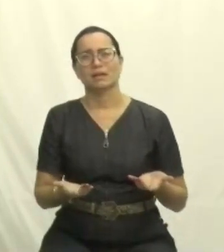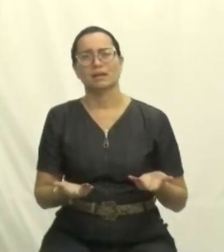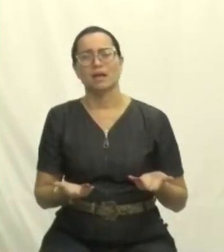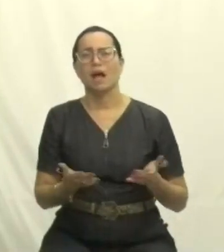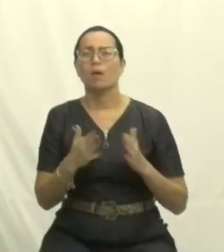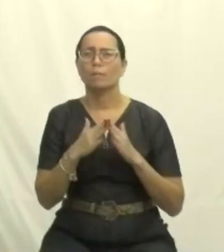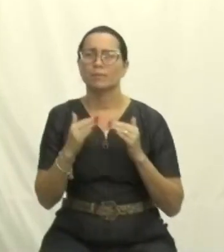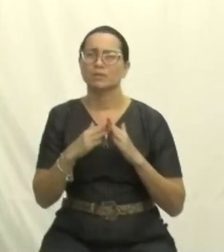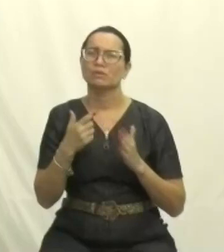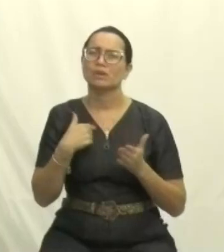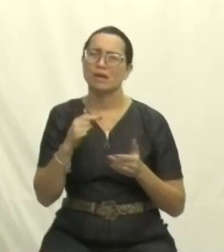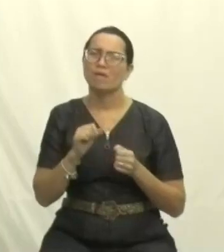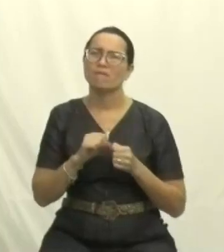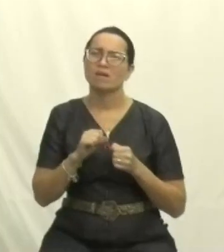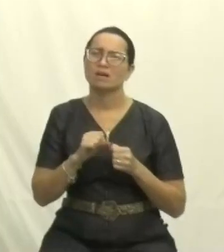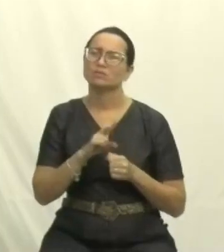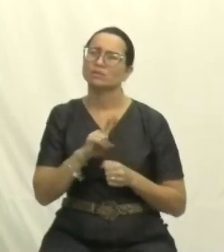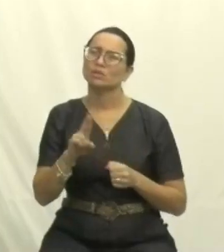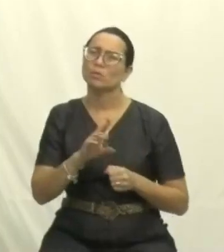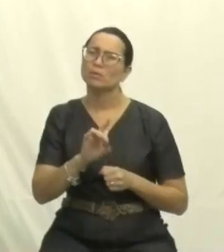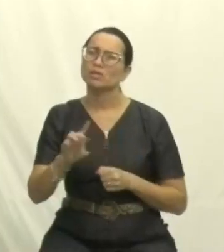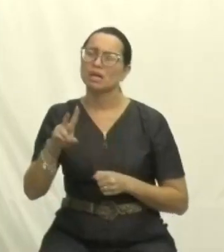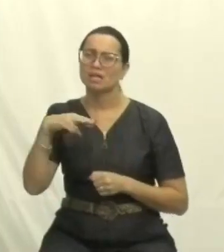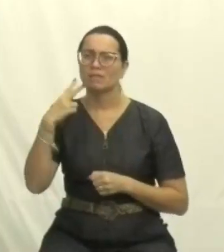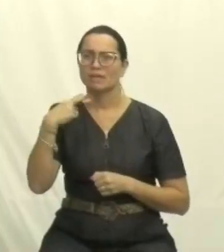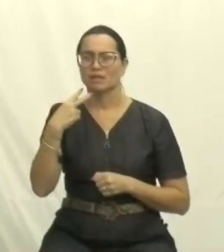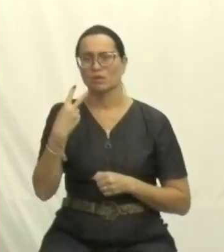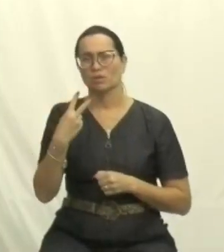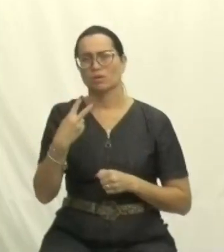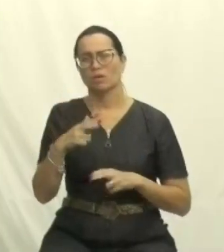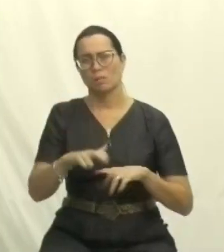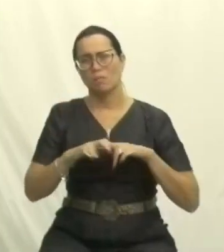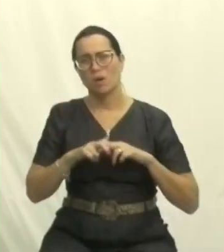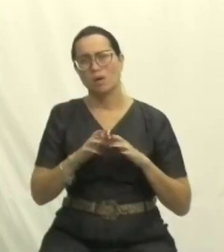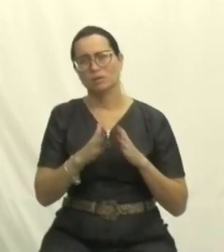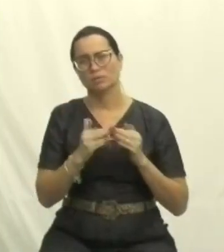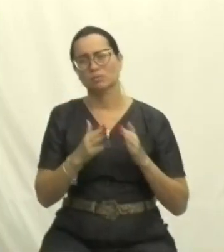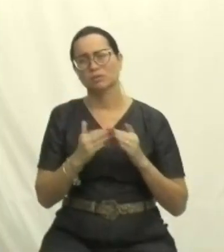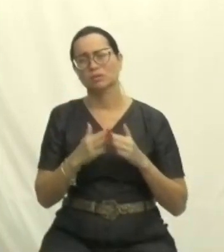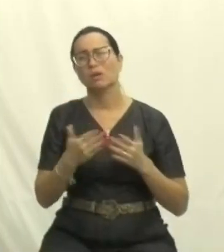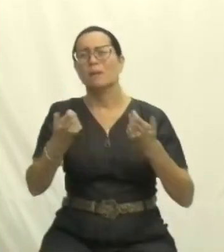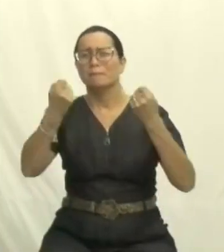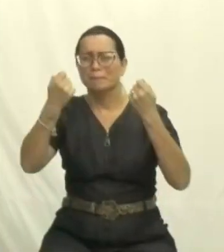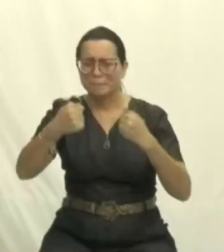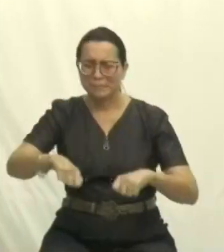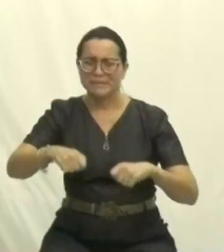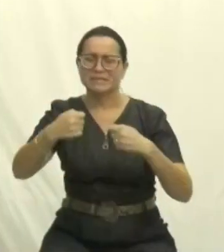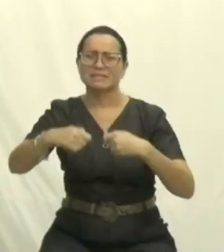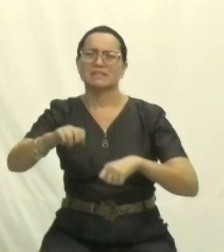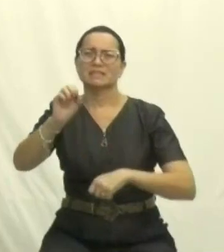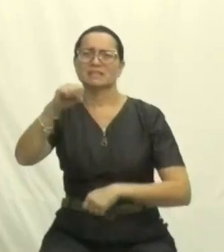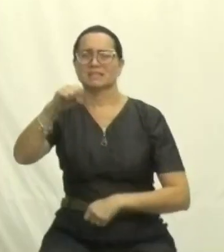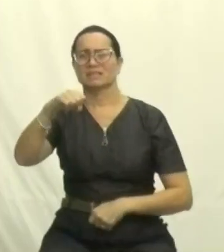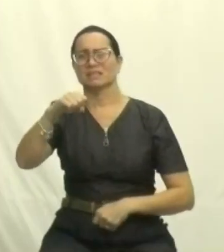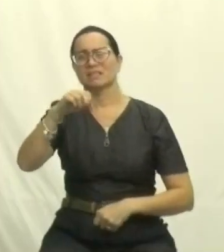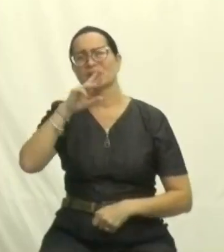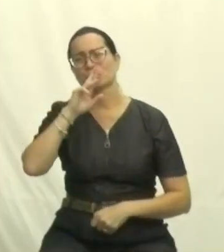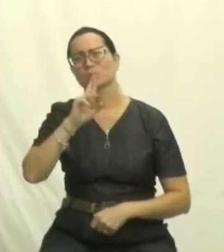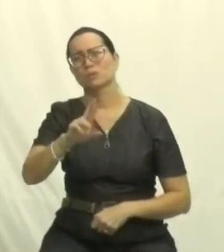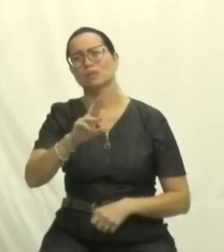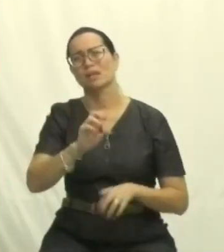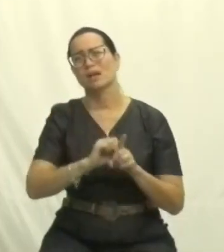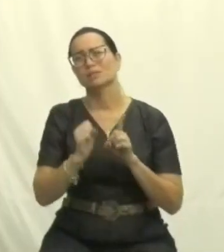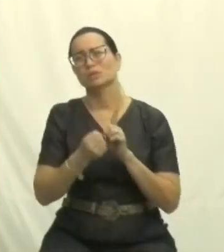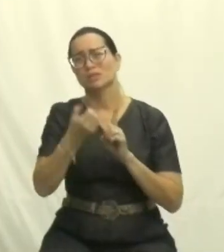que eu faço em nome dos vereadores, em cima do requerimento, que a gente precisa dar uma resposta para